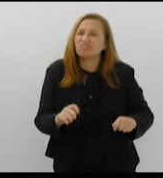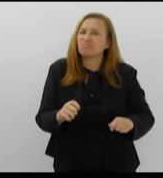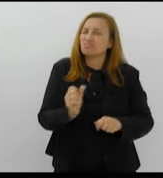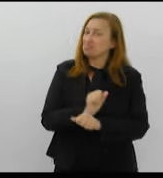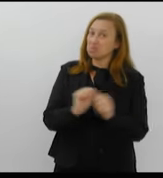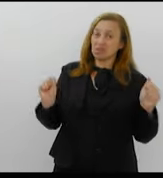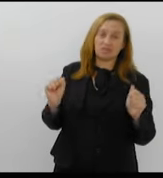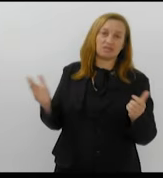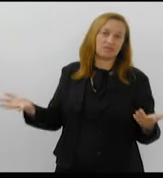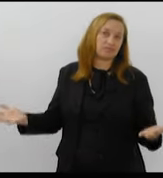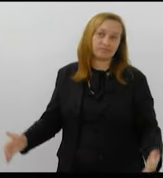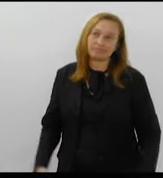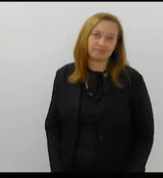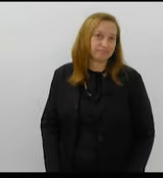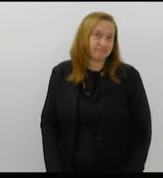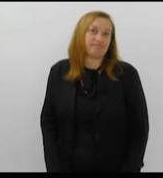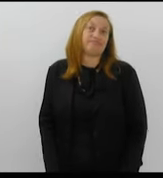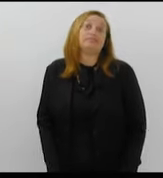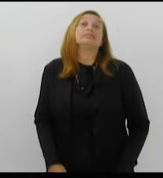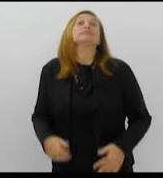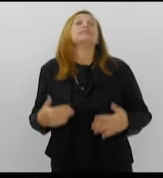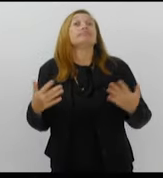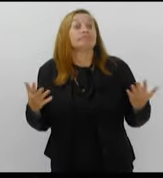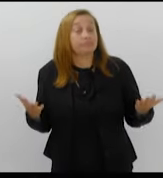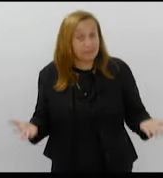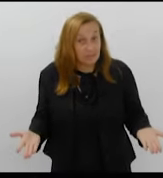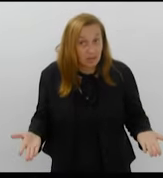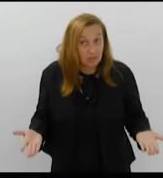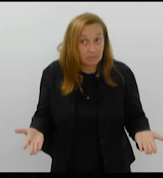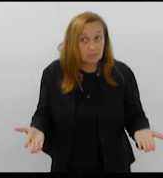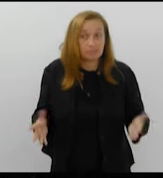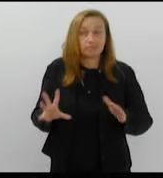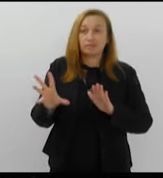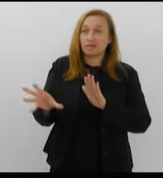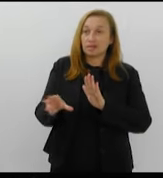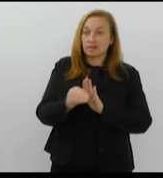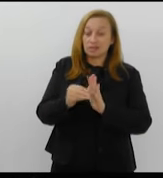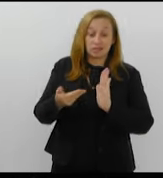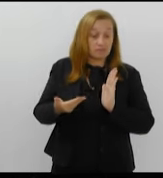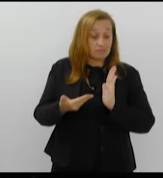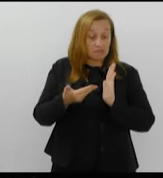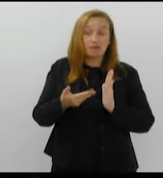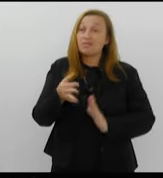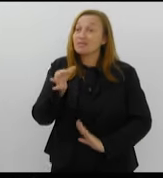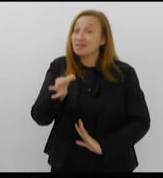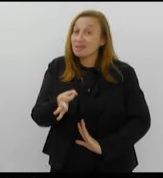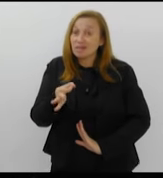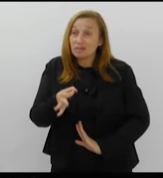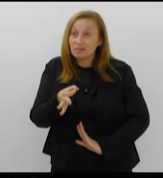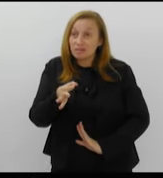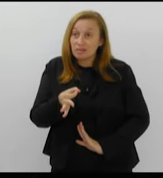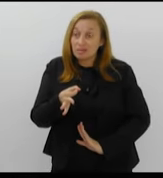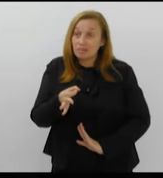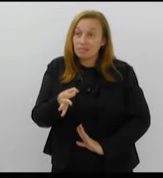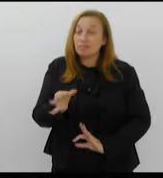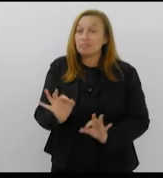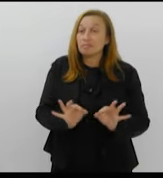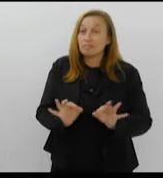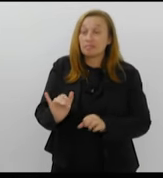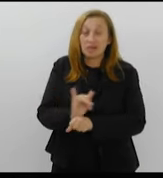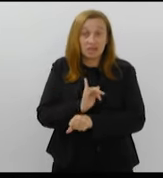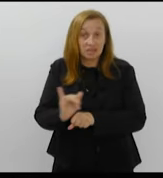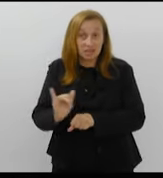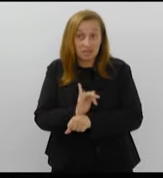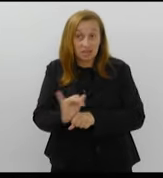nenhum. Então, esta emenda é exatamente para ter um planejamento